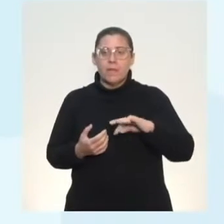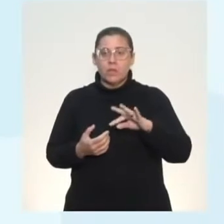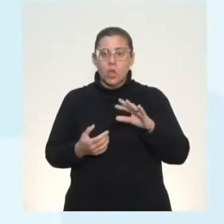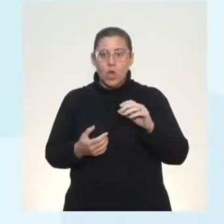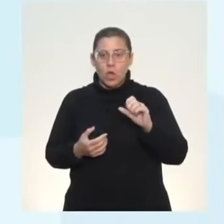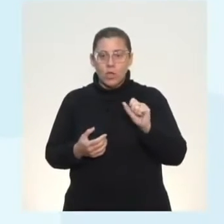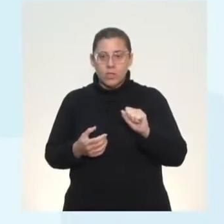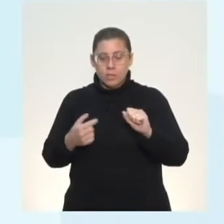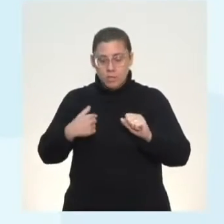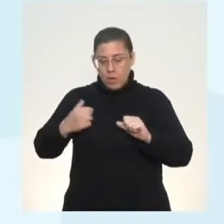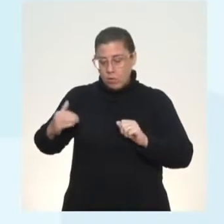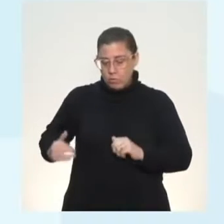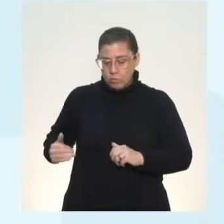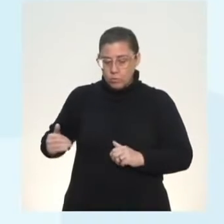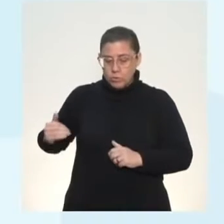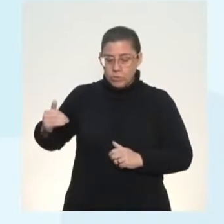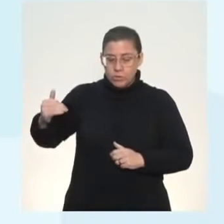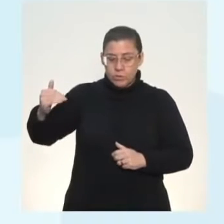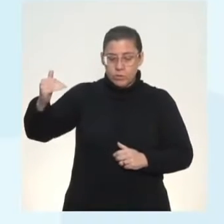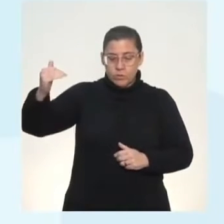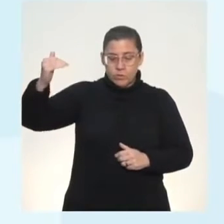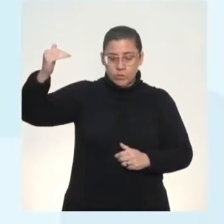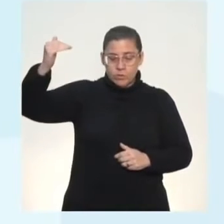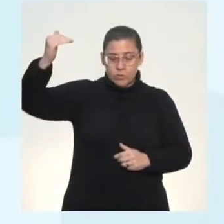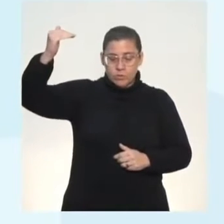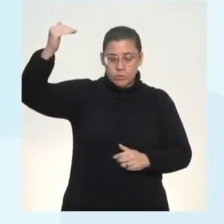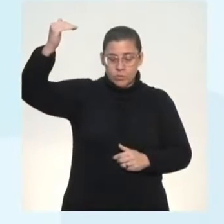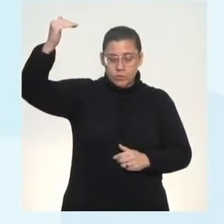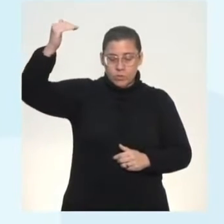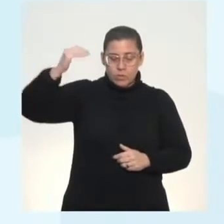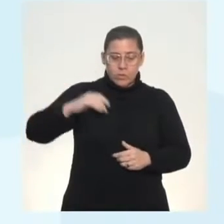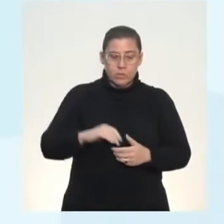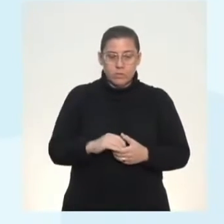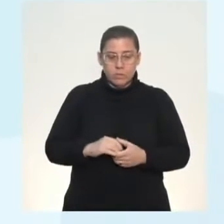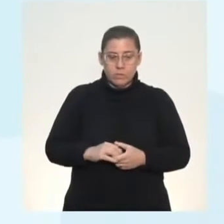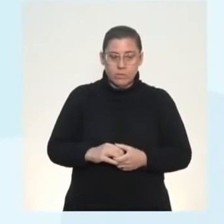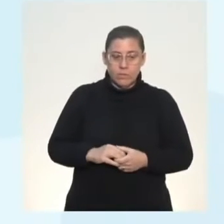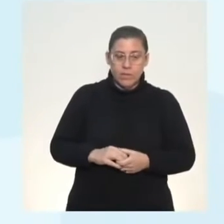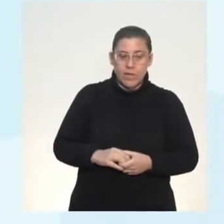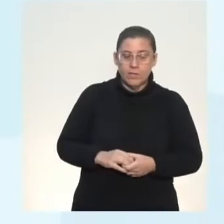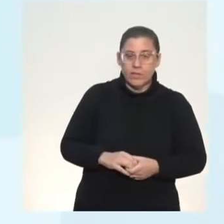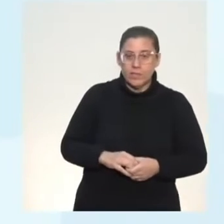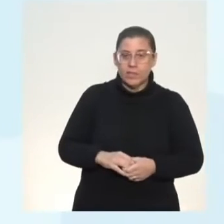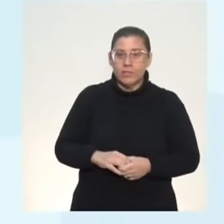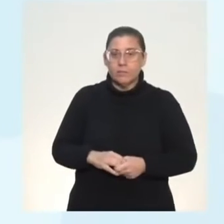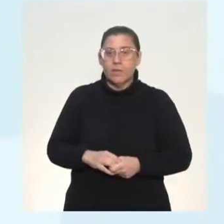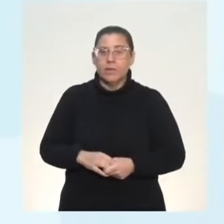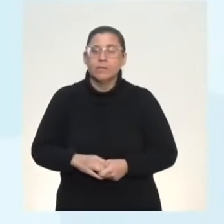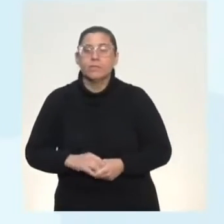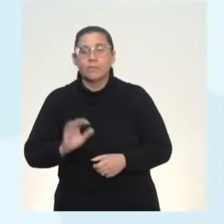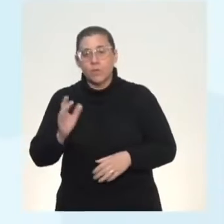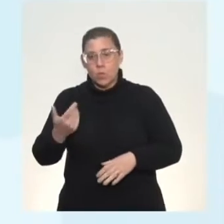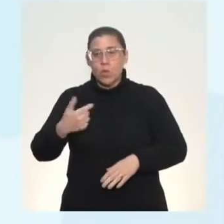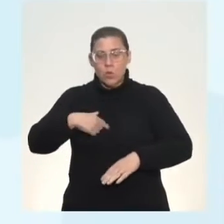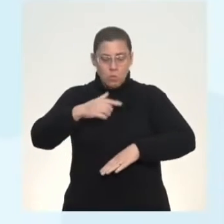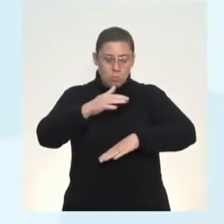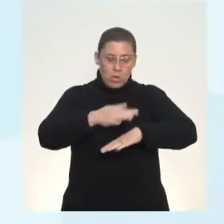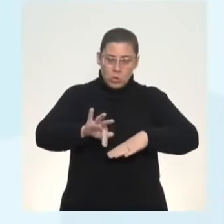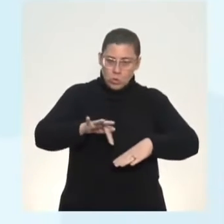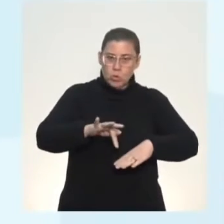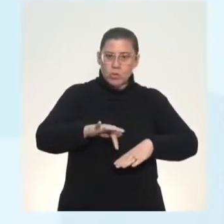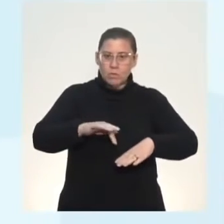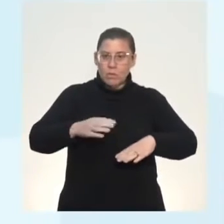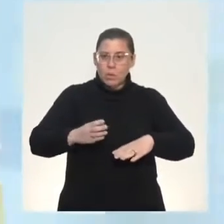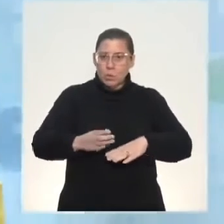eu crescer, para fazer a regeneração aí de um machucado, né, uma cicatrização, isso tudo é mitose. Mas existe